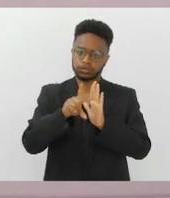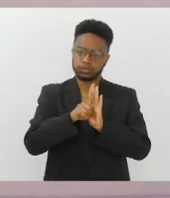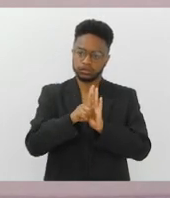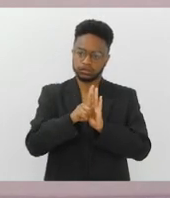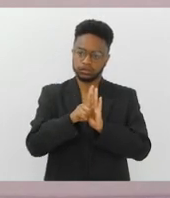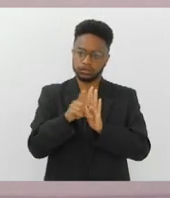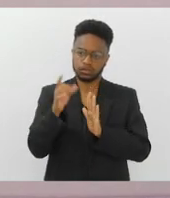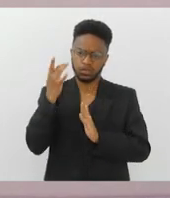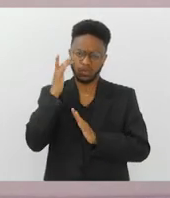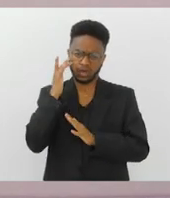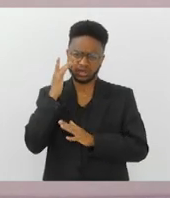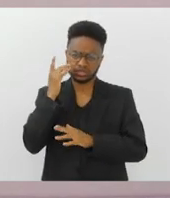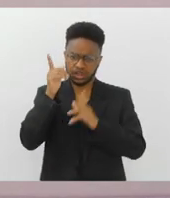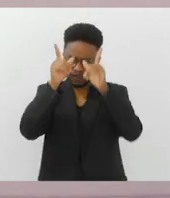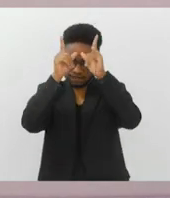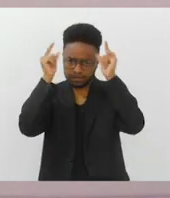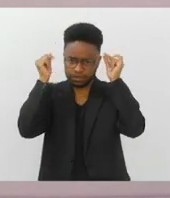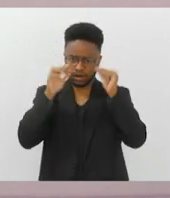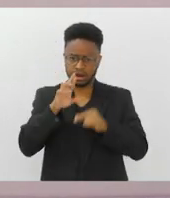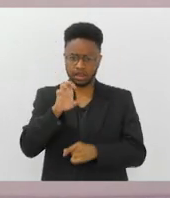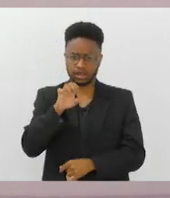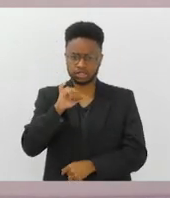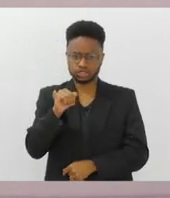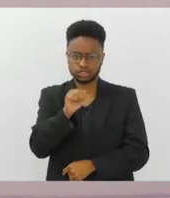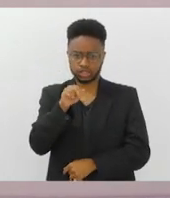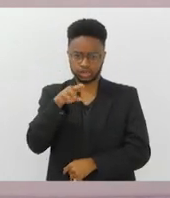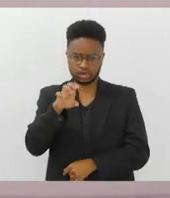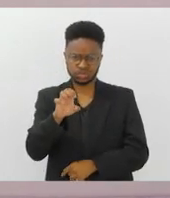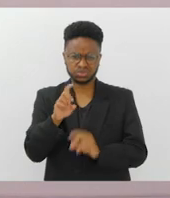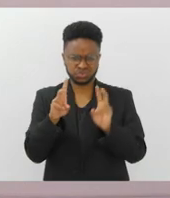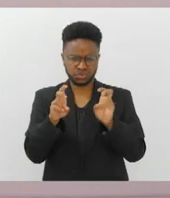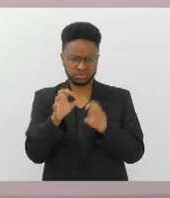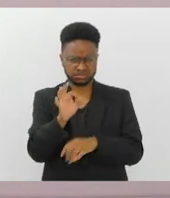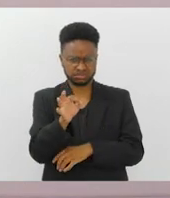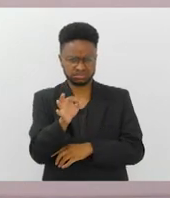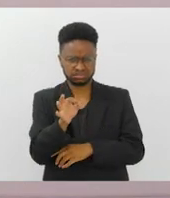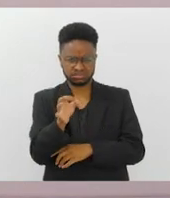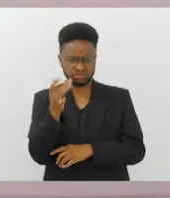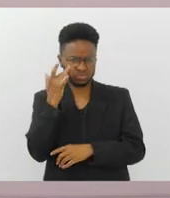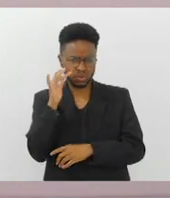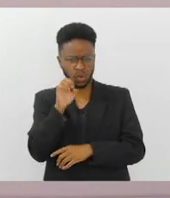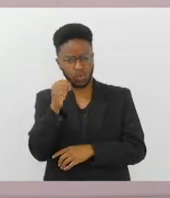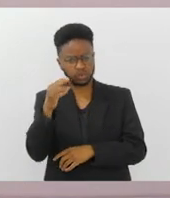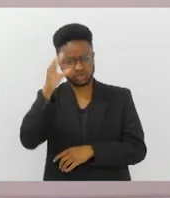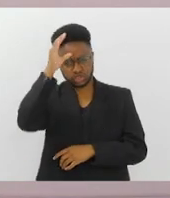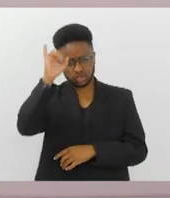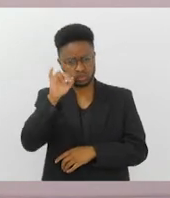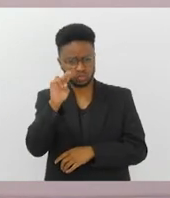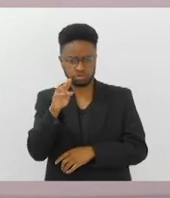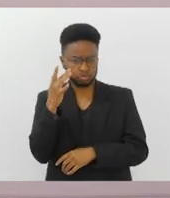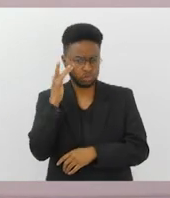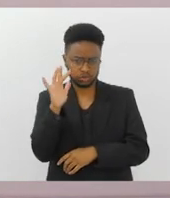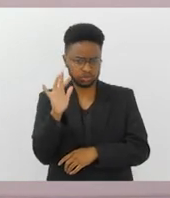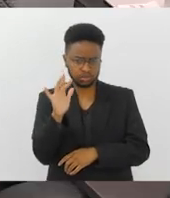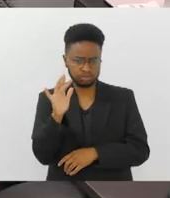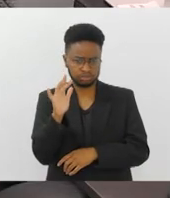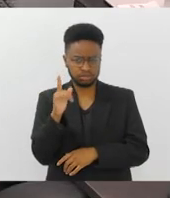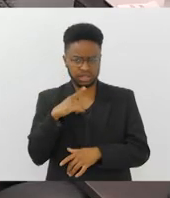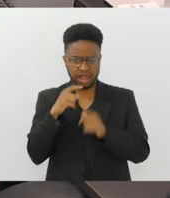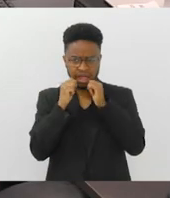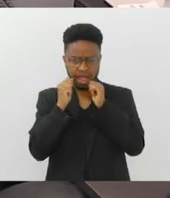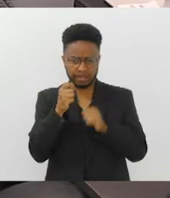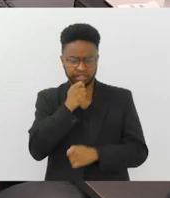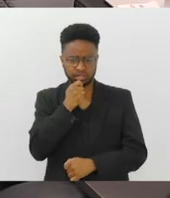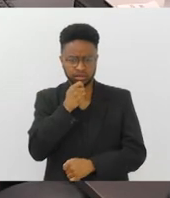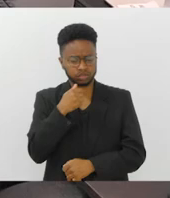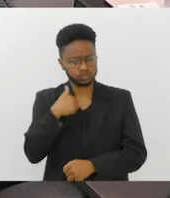se eu não me engano, da enfermeira Rejane, sobre esse tema. Não sei se é a enfermeira Rejane ou Tia Ju. A assessoria da Tia Ju ainda está por aqui? Não